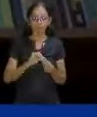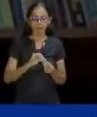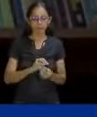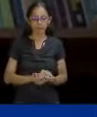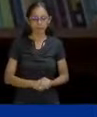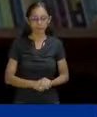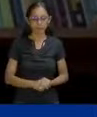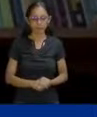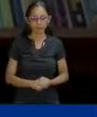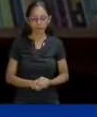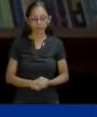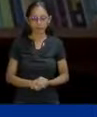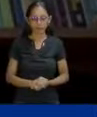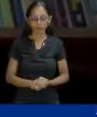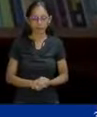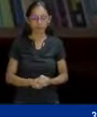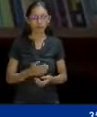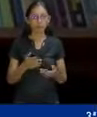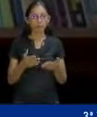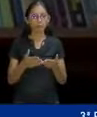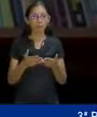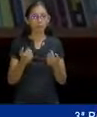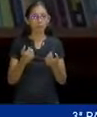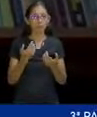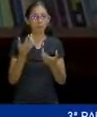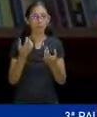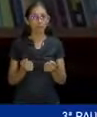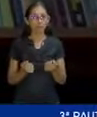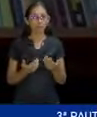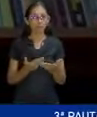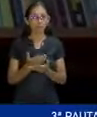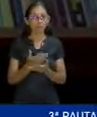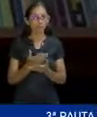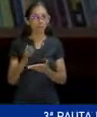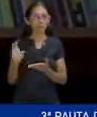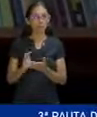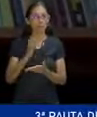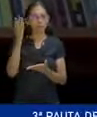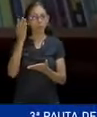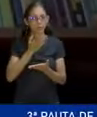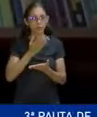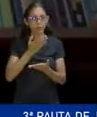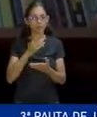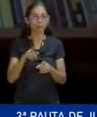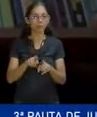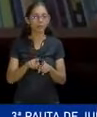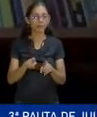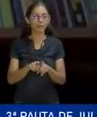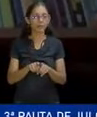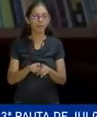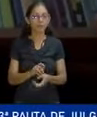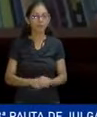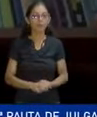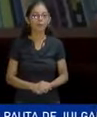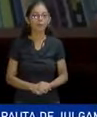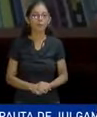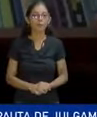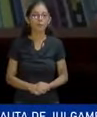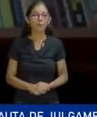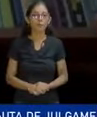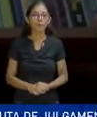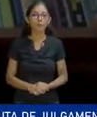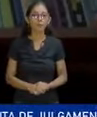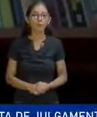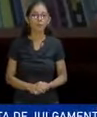pela aprovação das mesmas e pugnando também para que